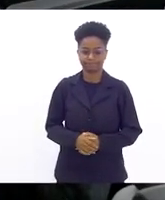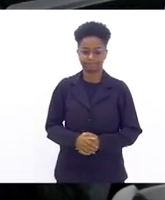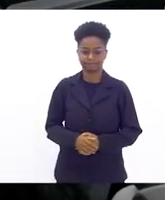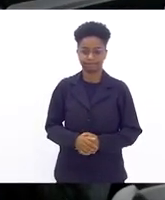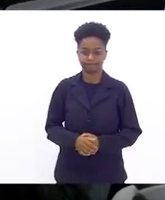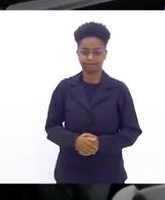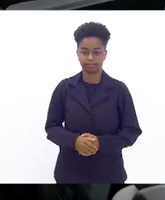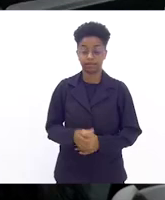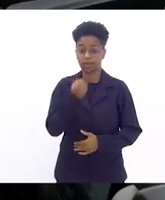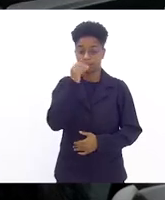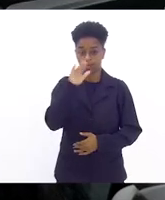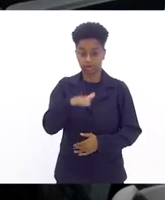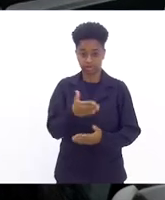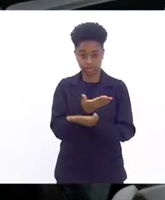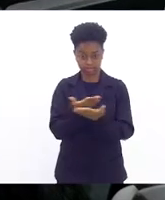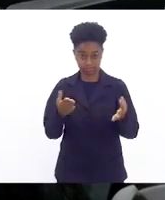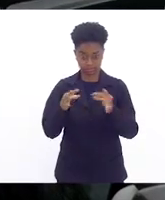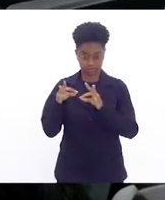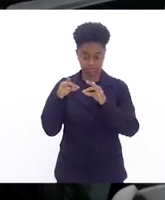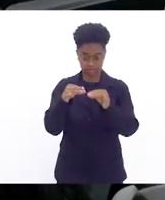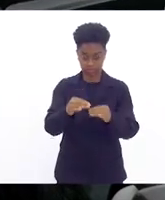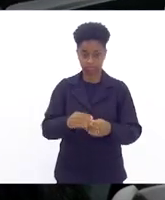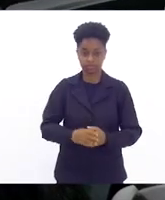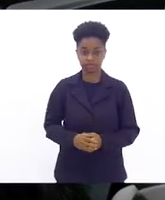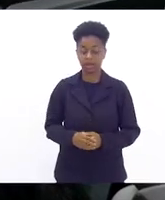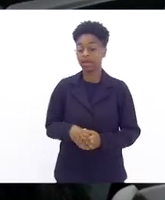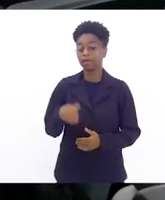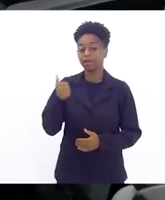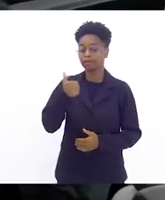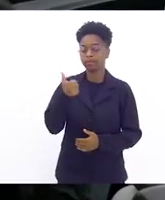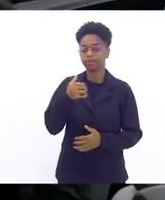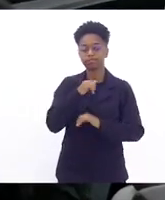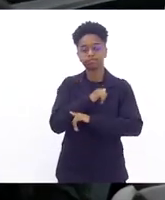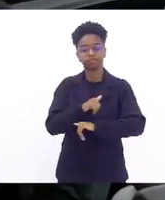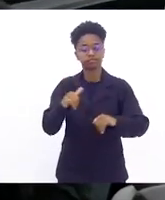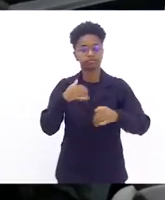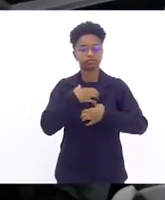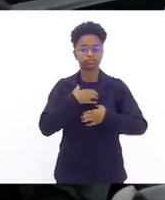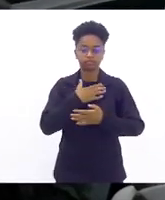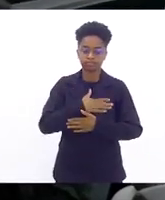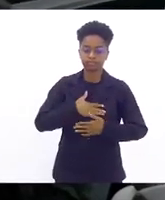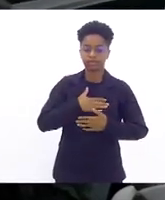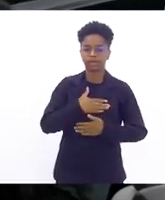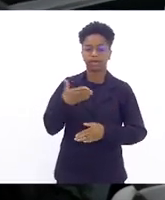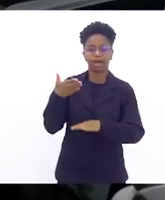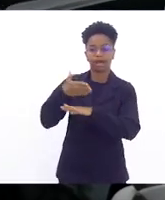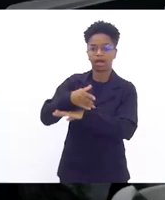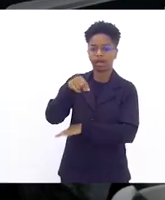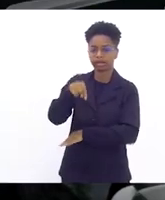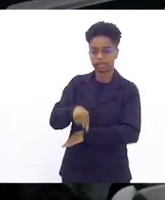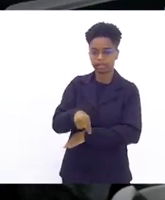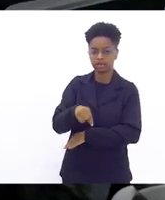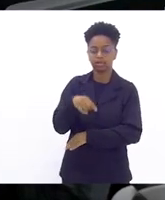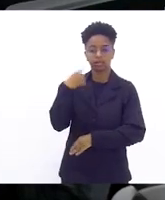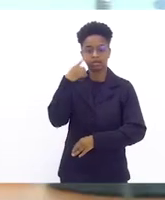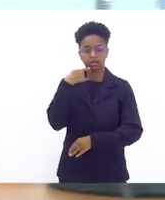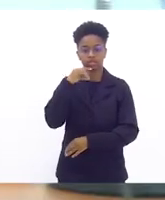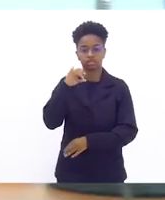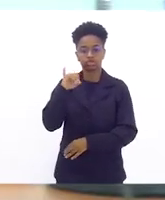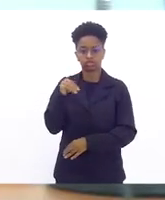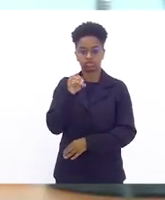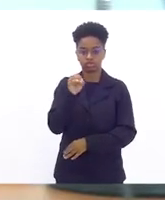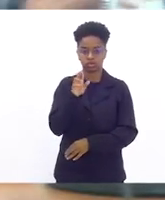Boa tarde a todas e a todos o primeiro dia da satisfação de estar aqui deputado Jorge Felipe